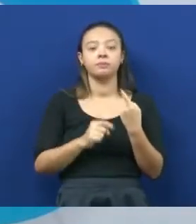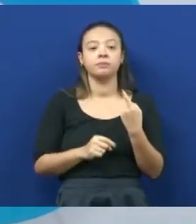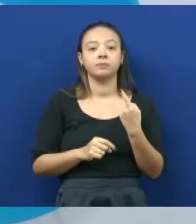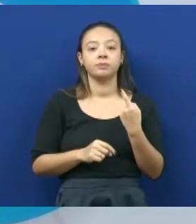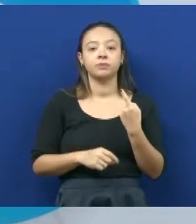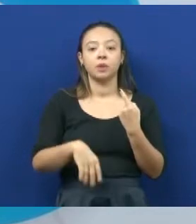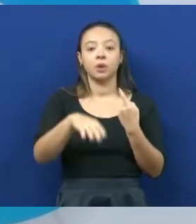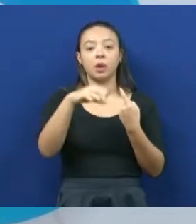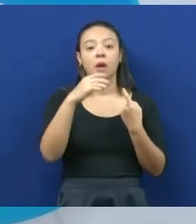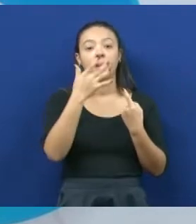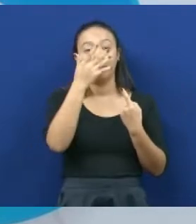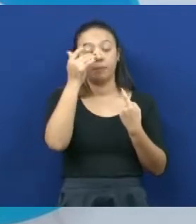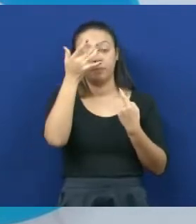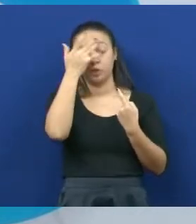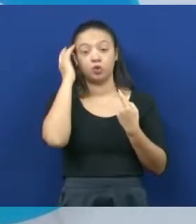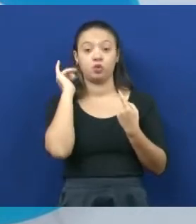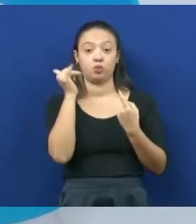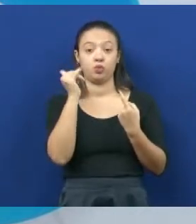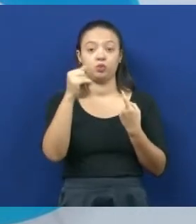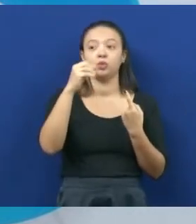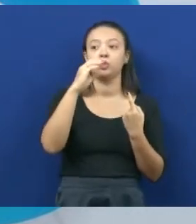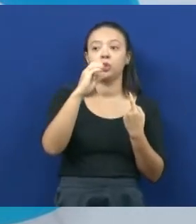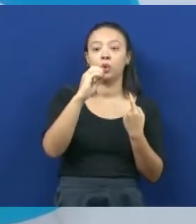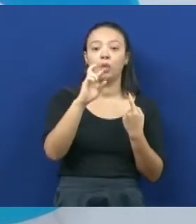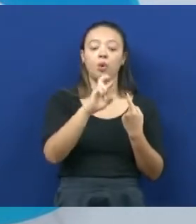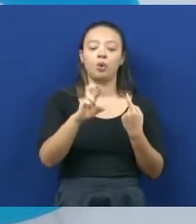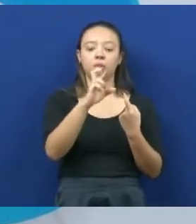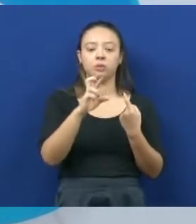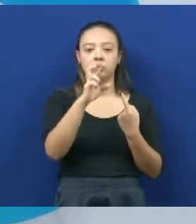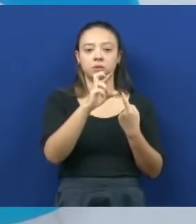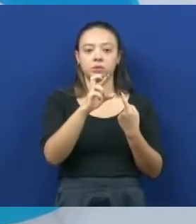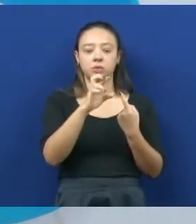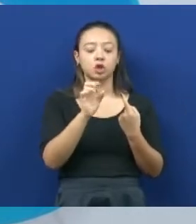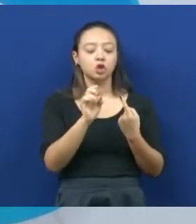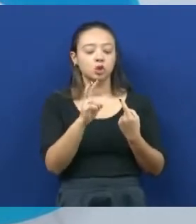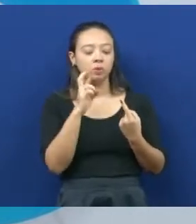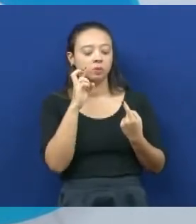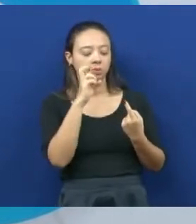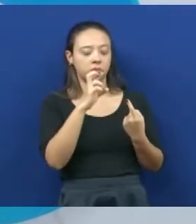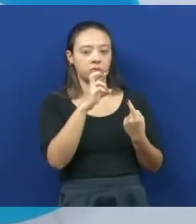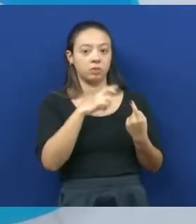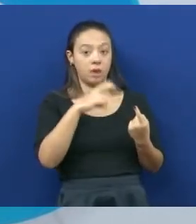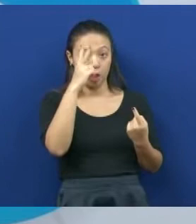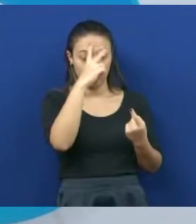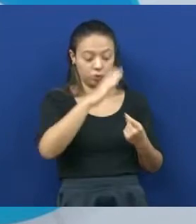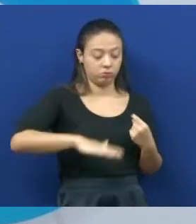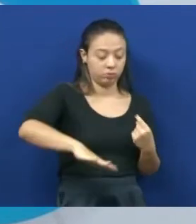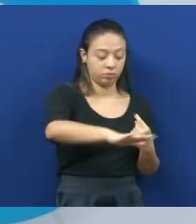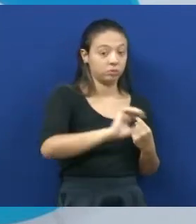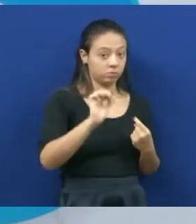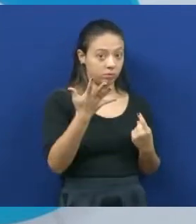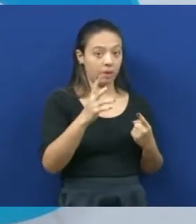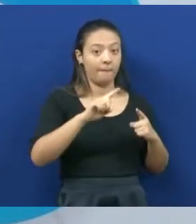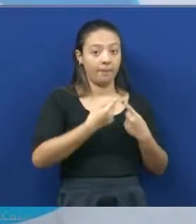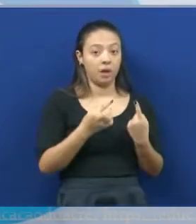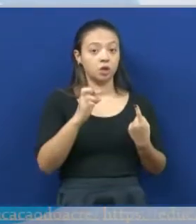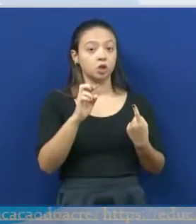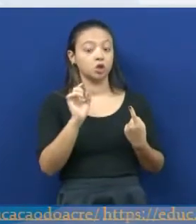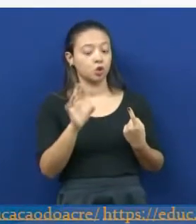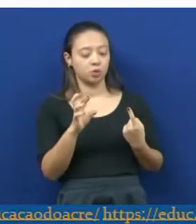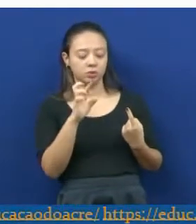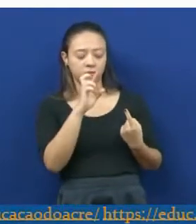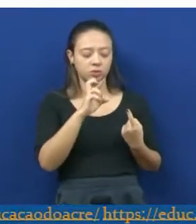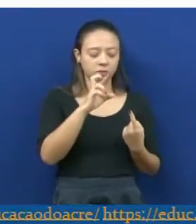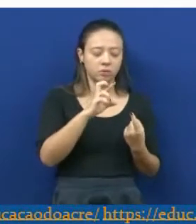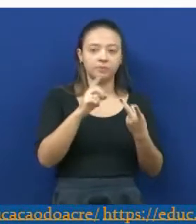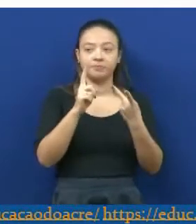O narrador observador, ele conta a história em terceira pessoa e ele só observa. O personagem, ele narra a história em primeira